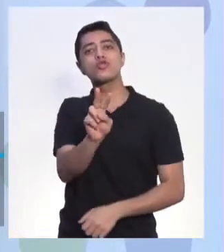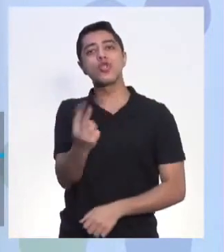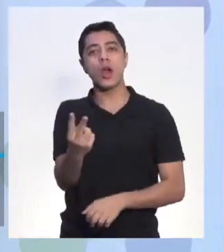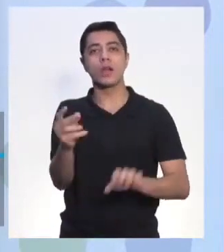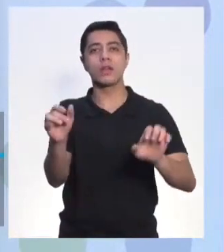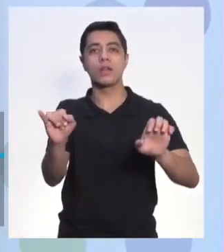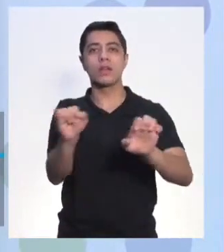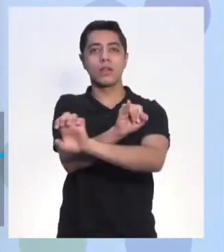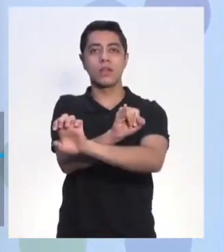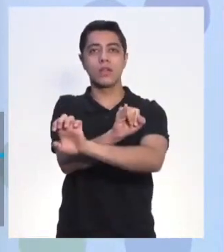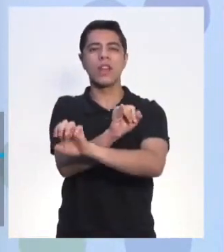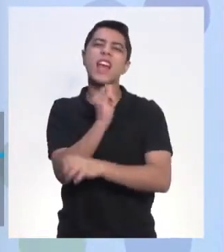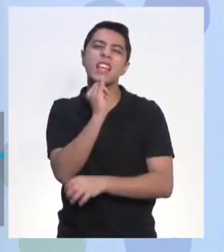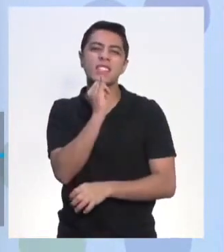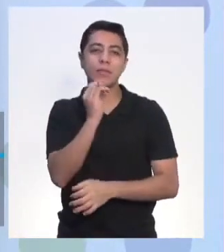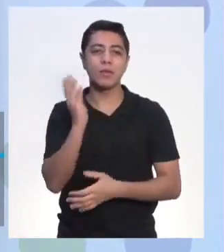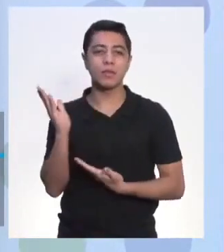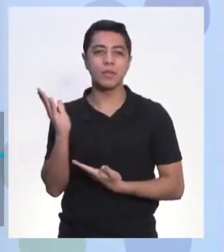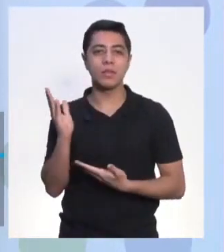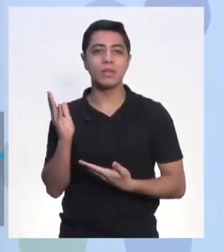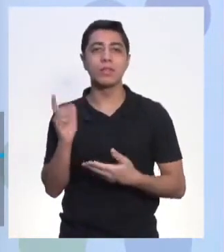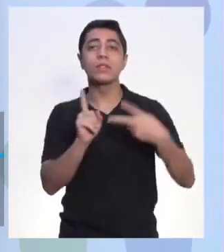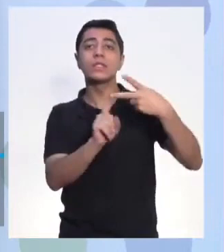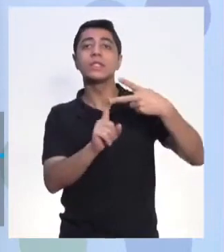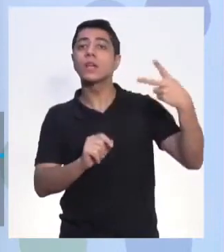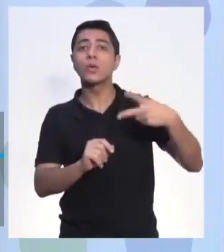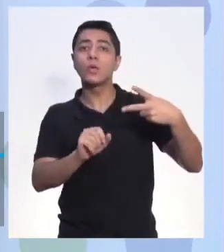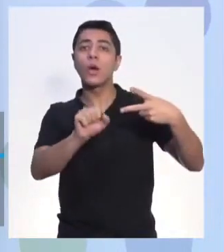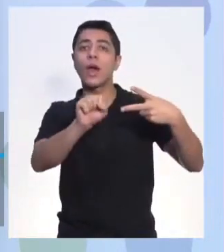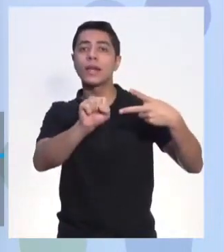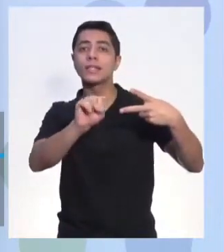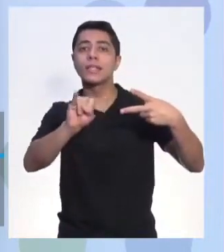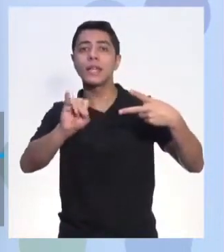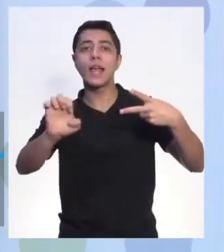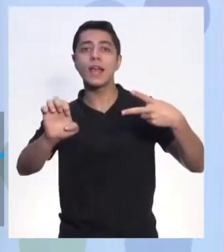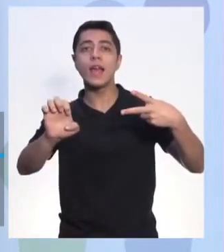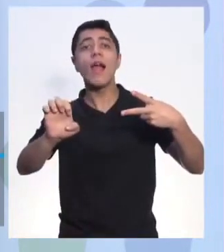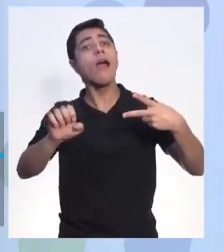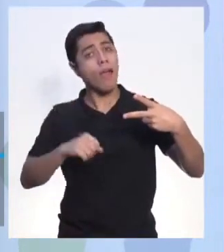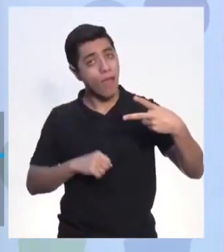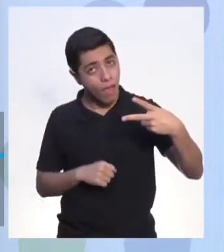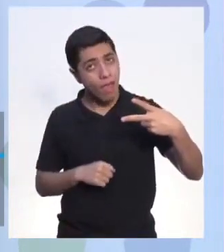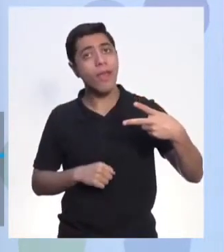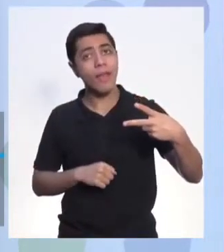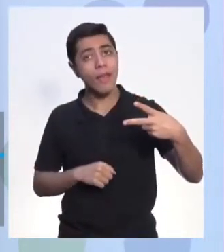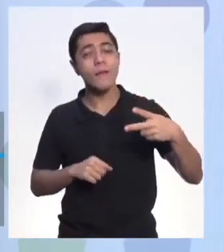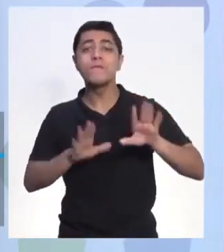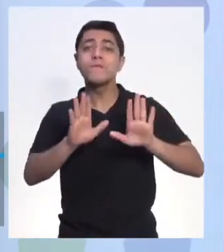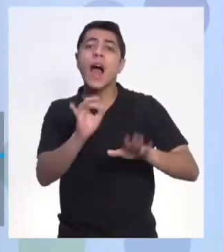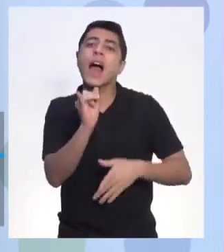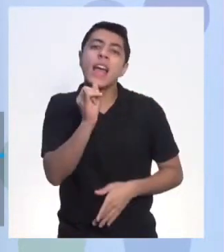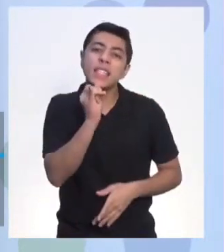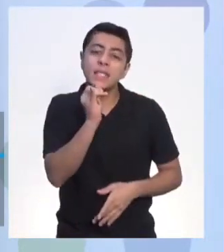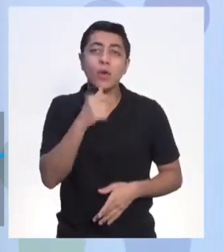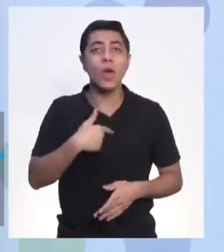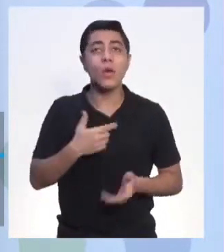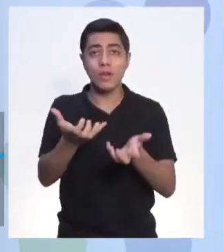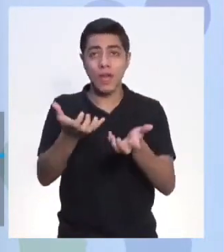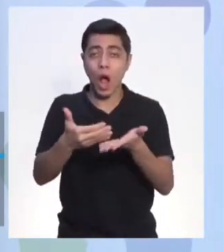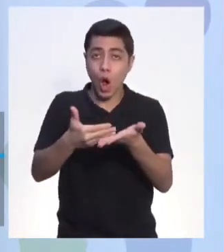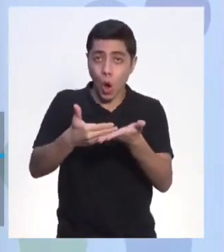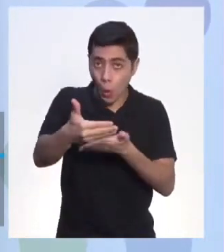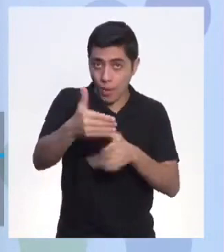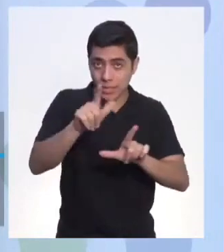obter S, I, E. Ótimo. Mas, ao invés de começar com o S,